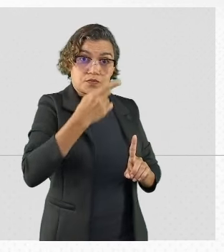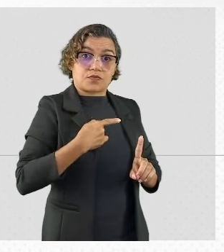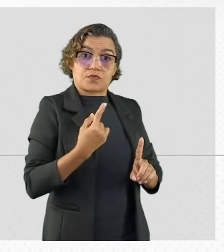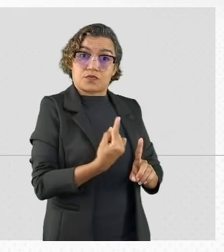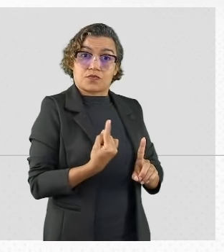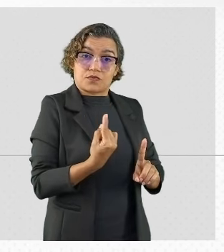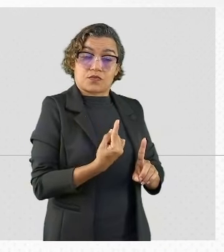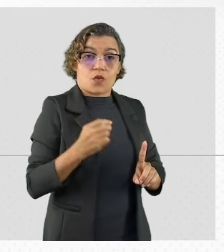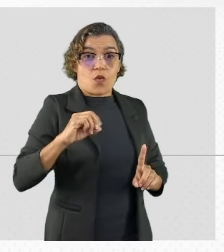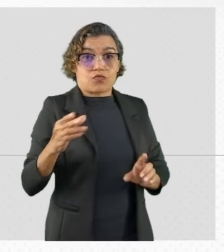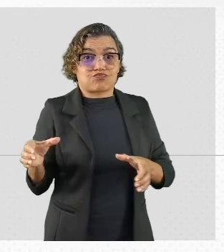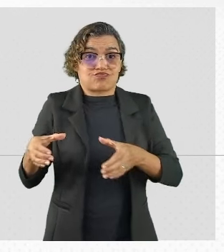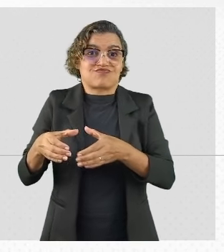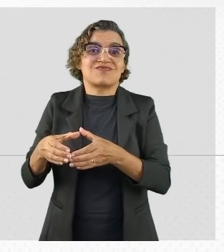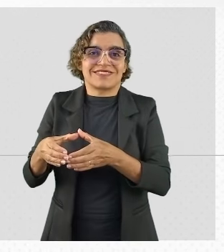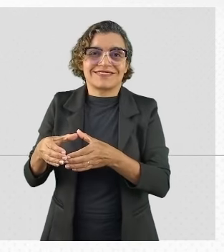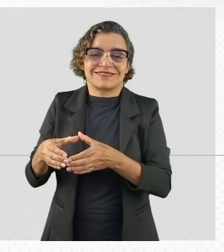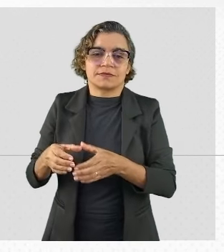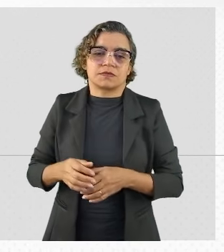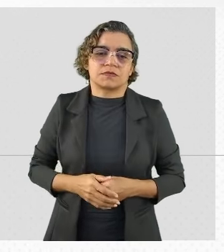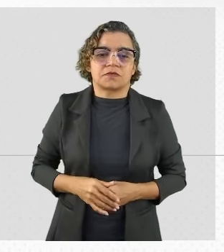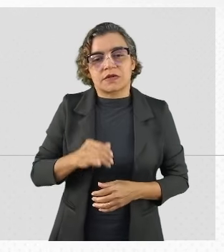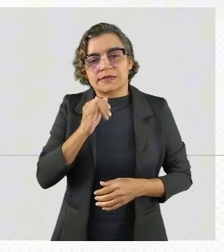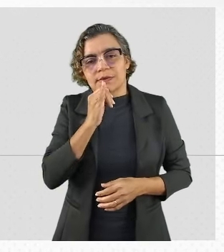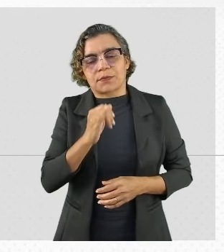quanto coletiva. Porque, por exemplo,